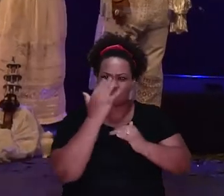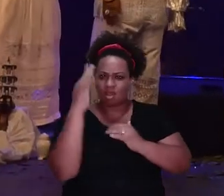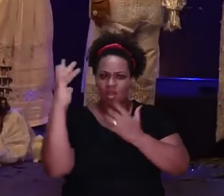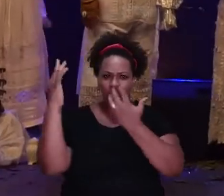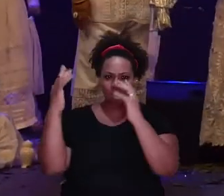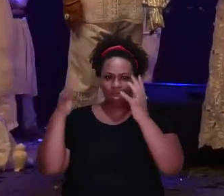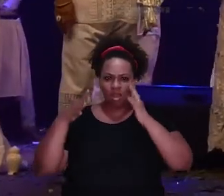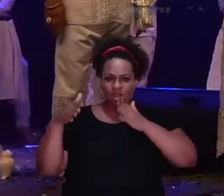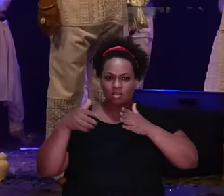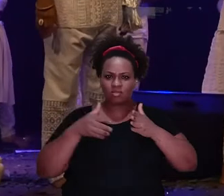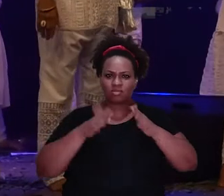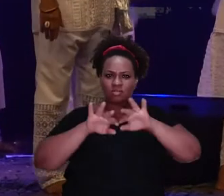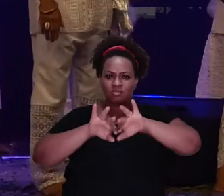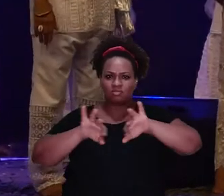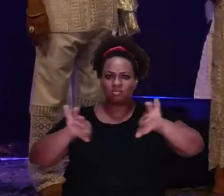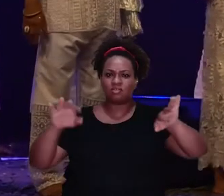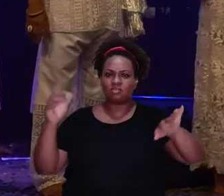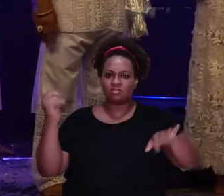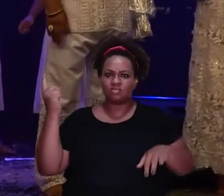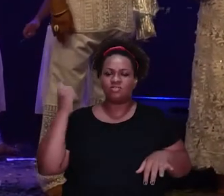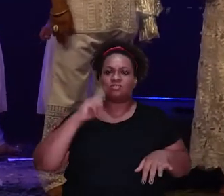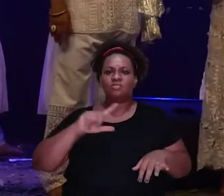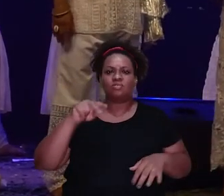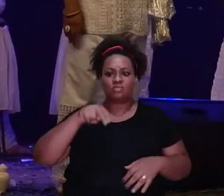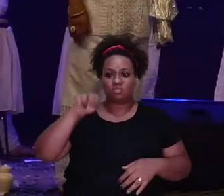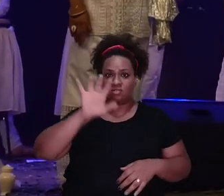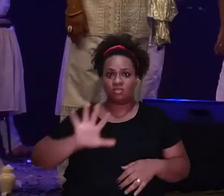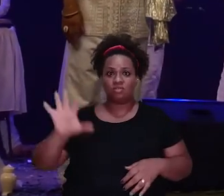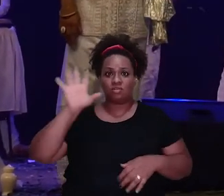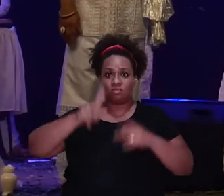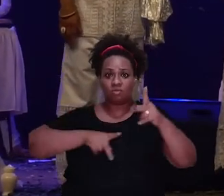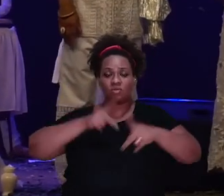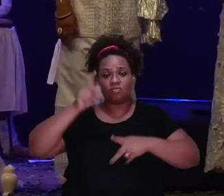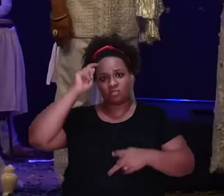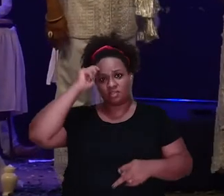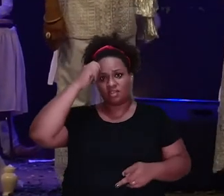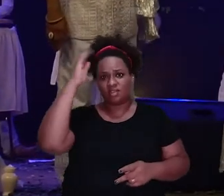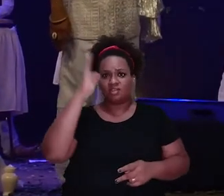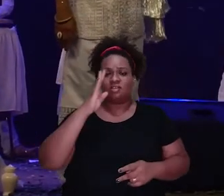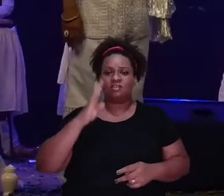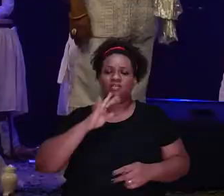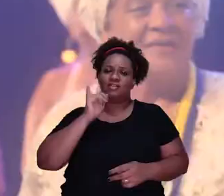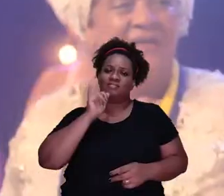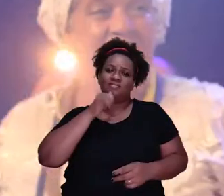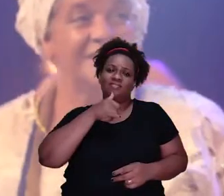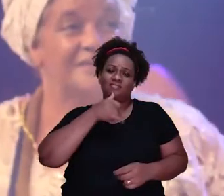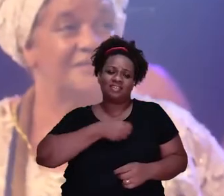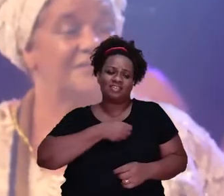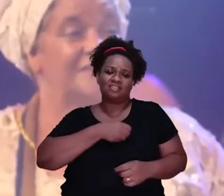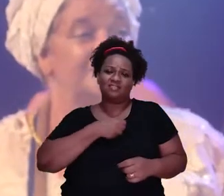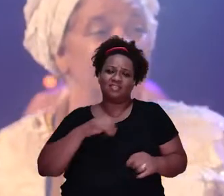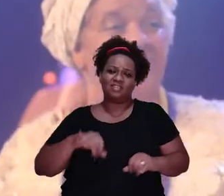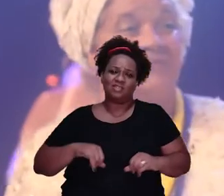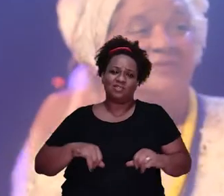do povo negro Pernambucano do povo negro Nordestino do povo negro brasileiro que